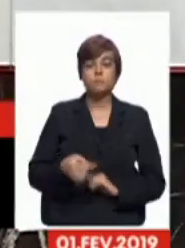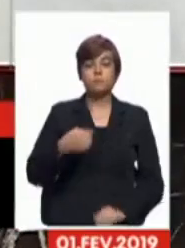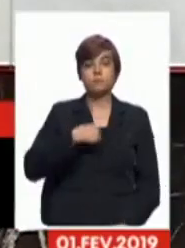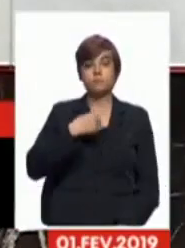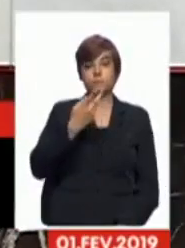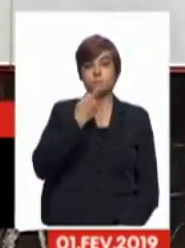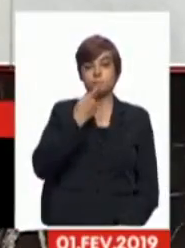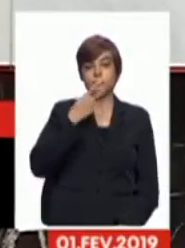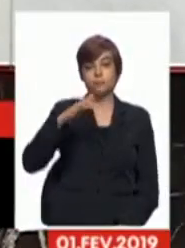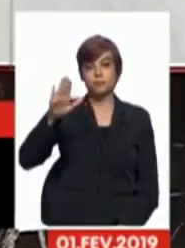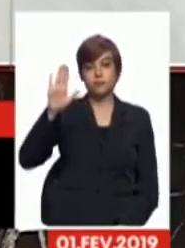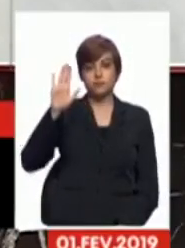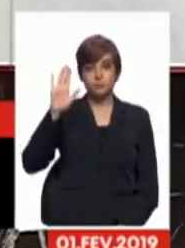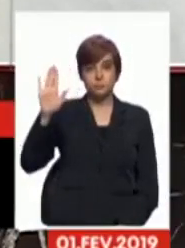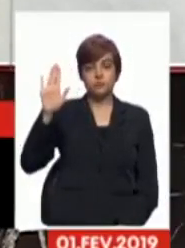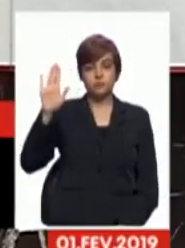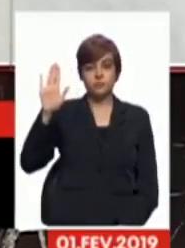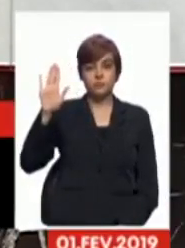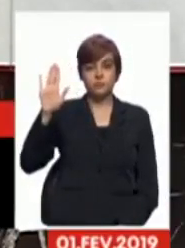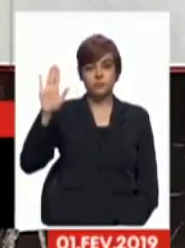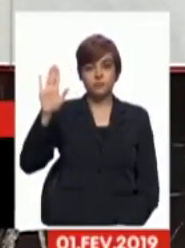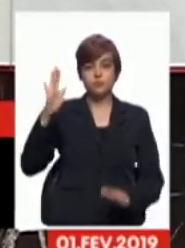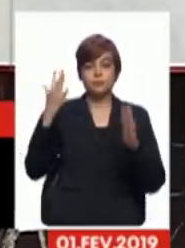Assim o prometo.